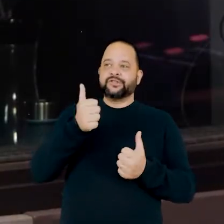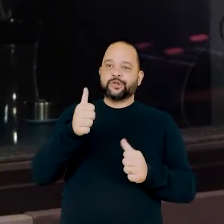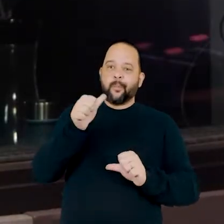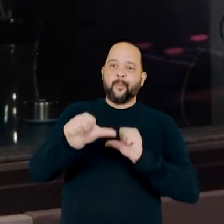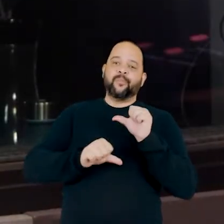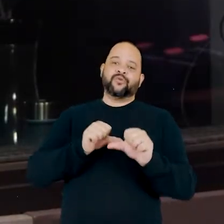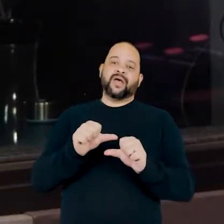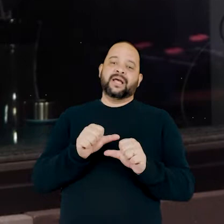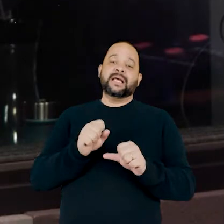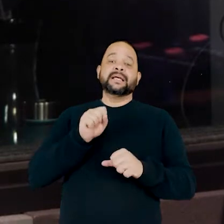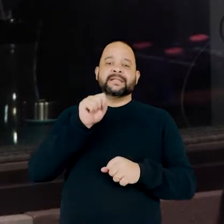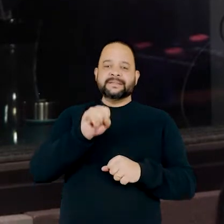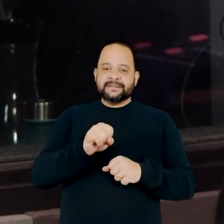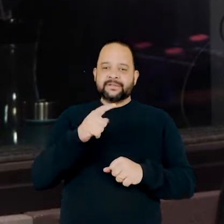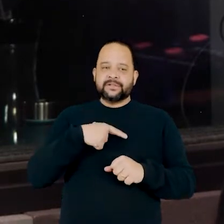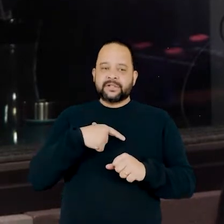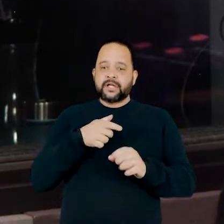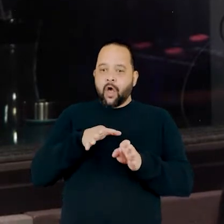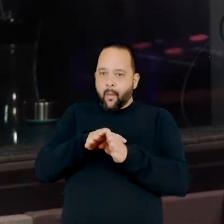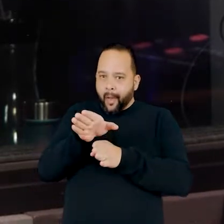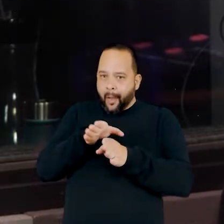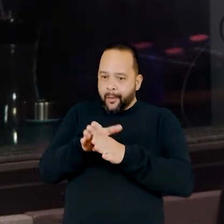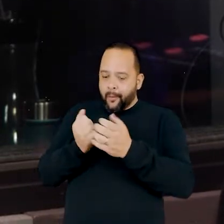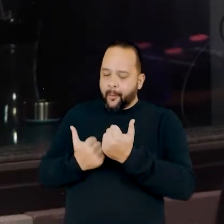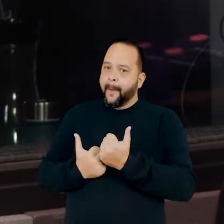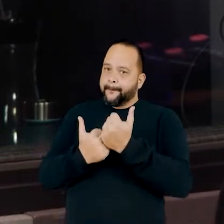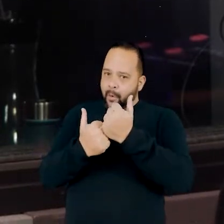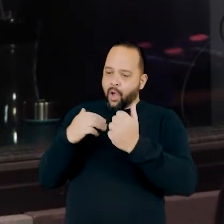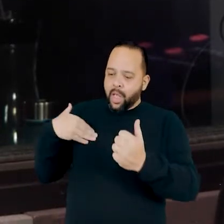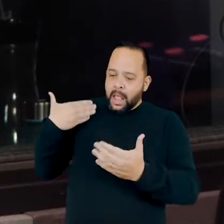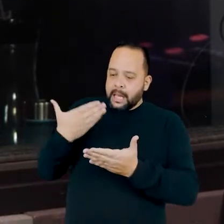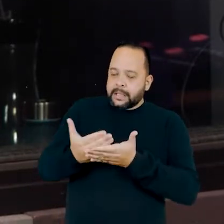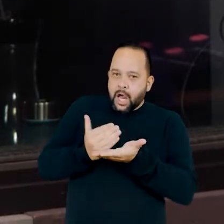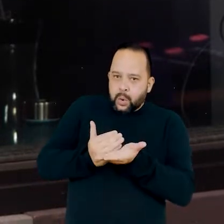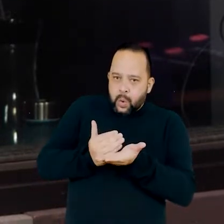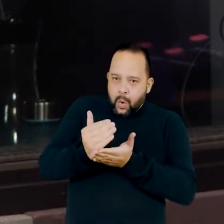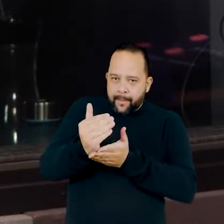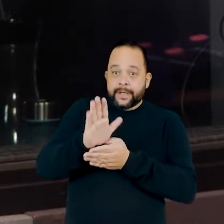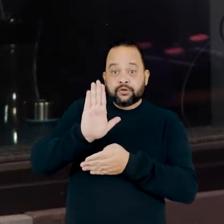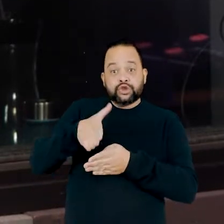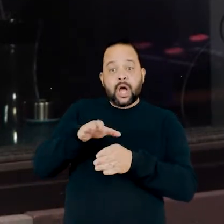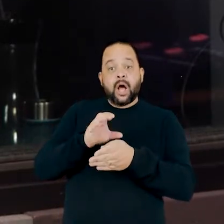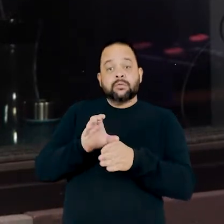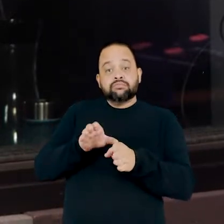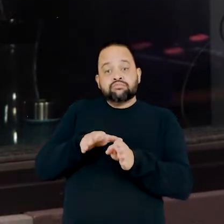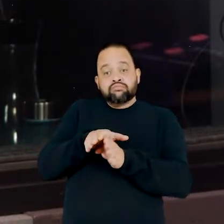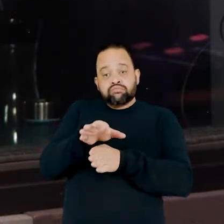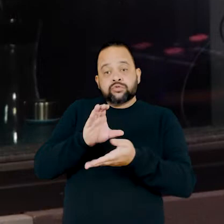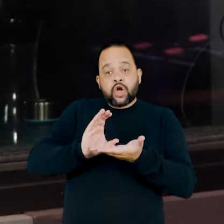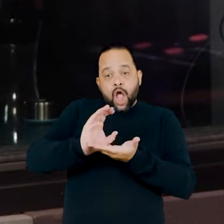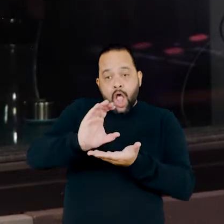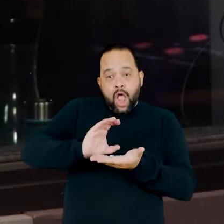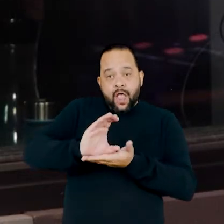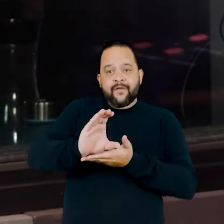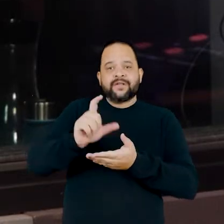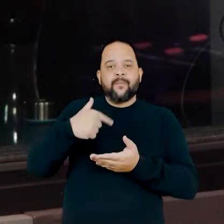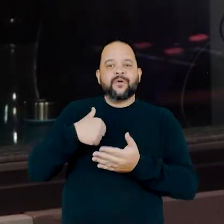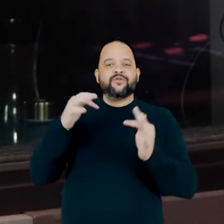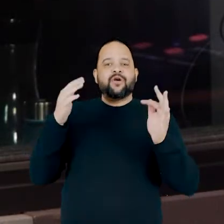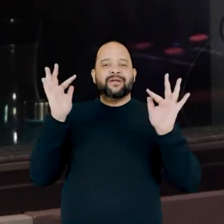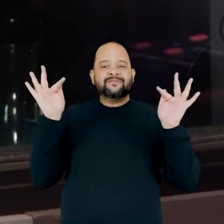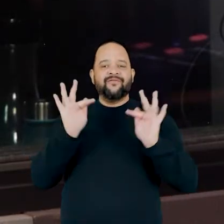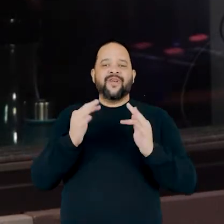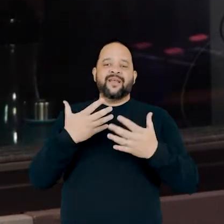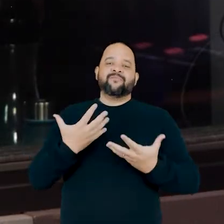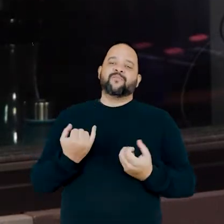Quando você já pega essa consultoria desde o início, já faz esse investimento, né? É muito gratificante, né? A